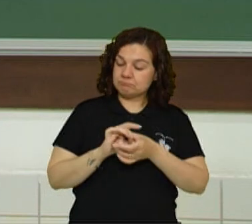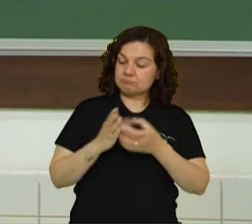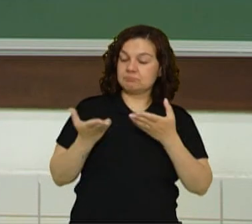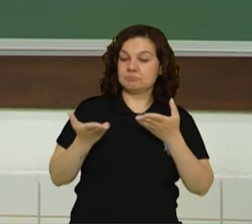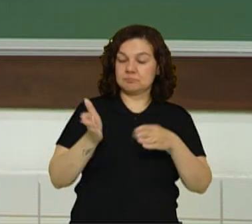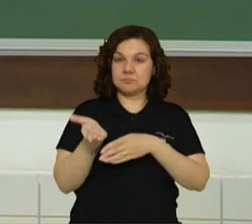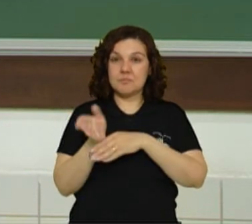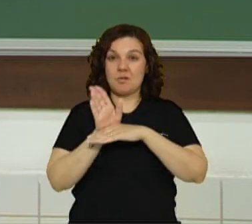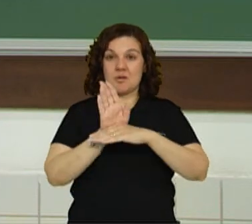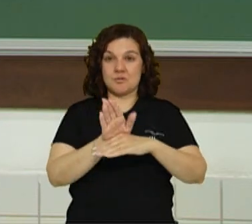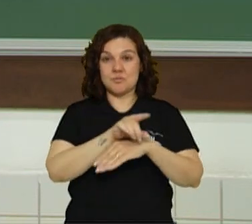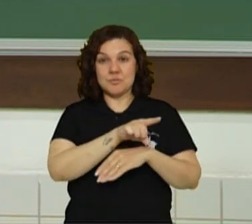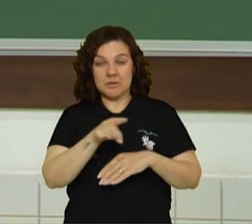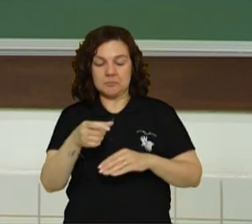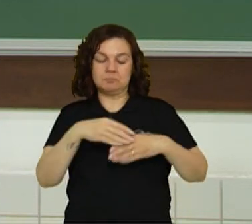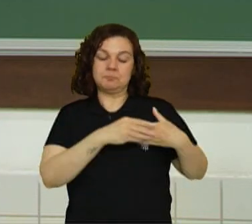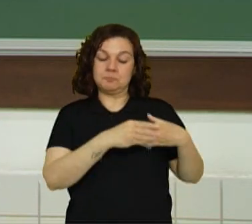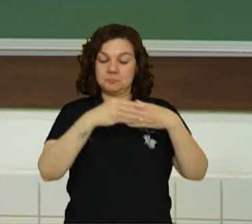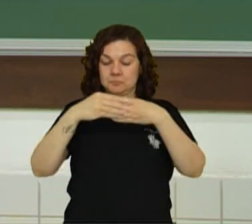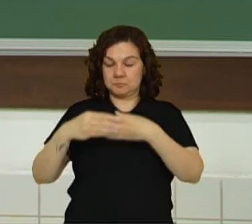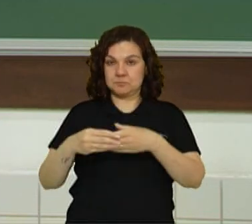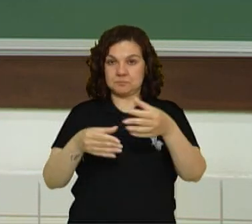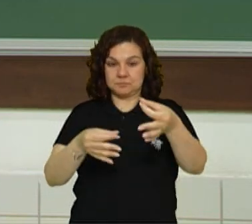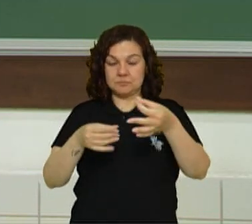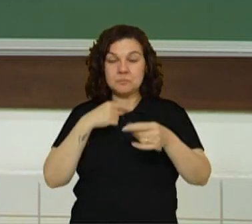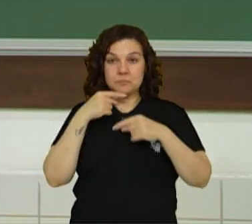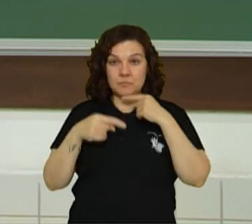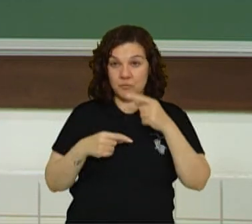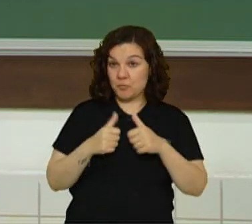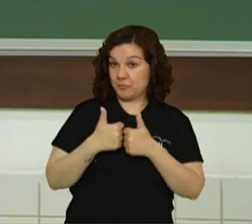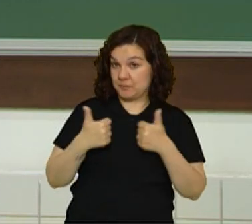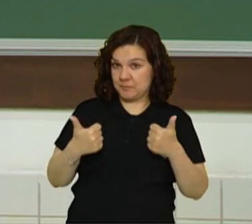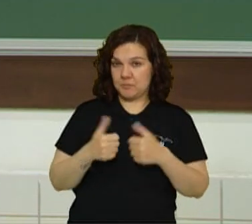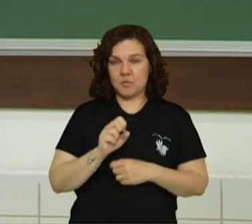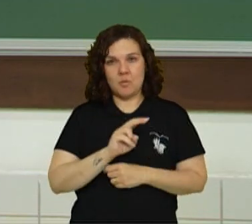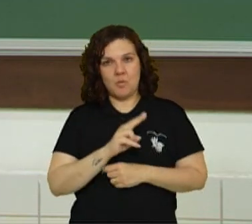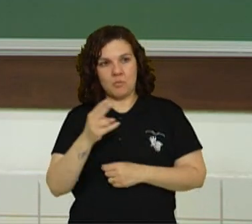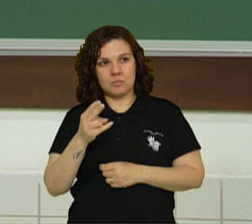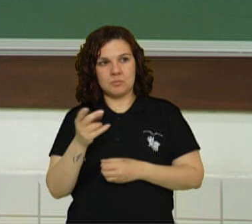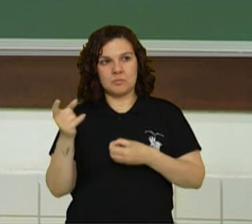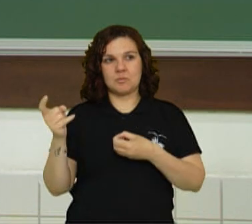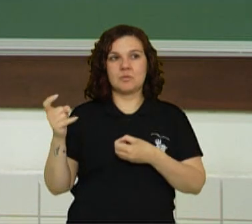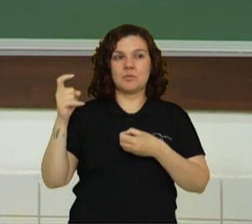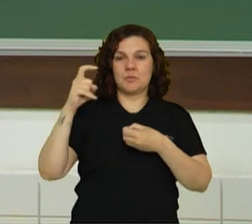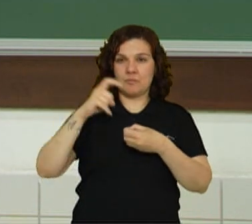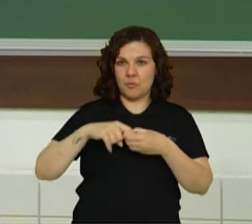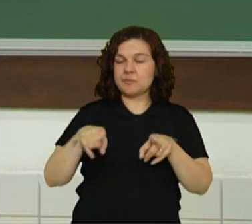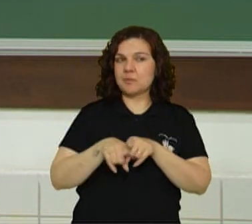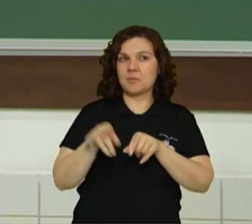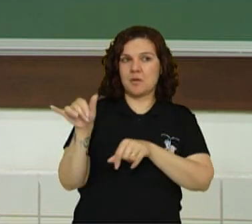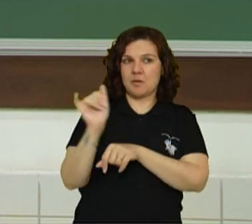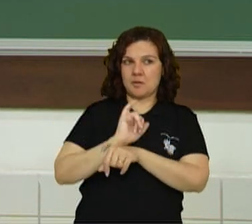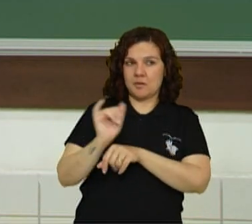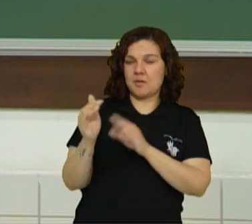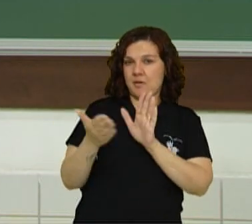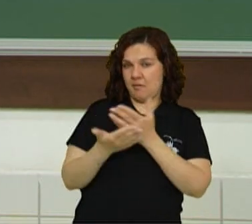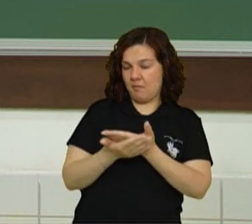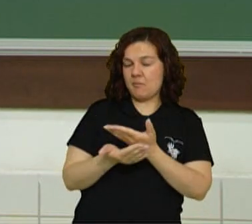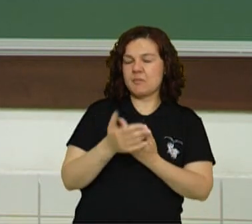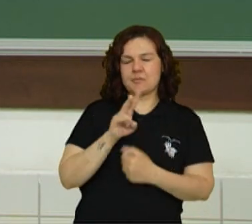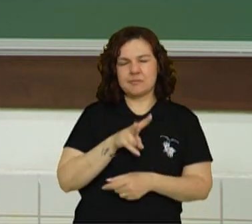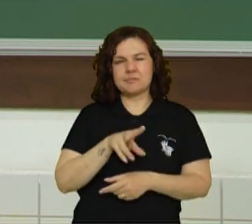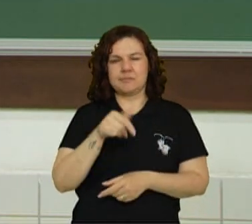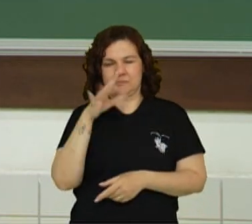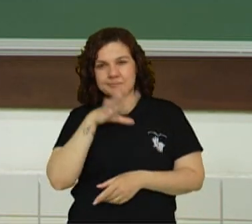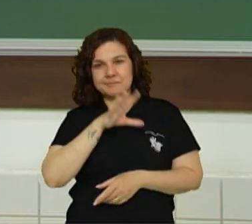disposição para estar te orientando e retirando as suas dúvidas. Ou retorne às aulas lá no YouTube, reveja a aula, quem sabe